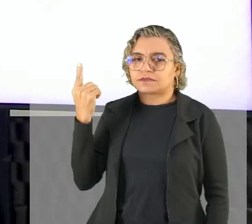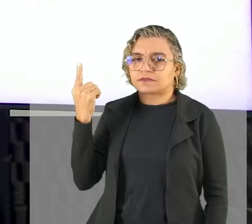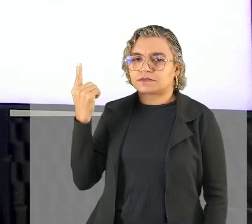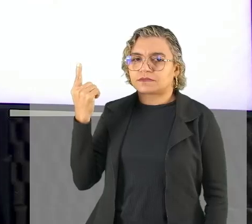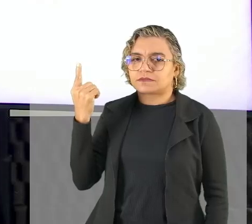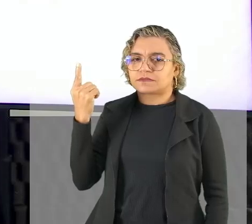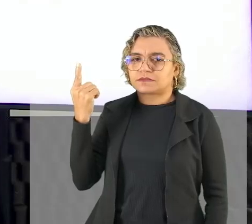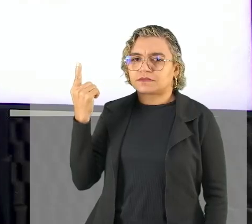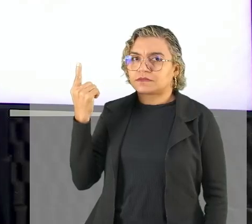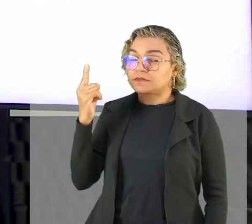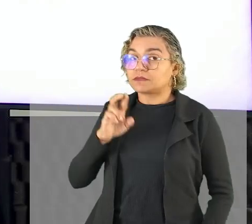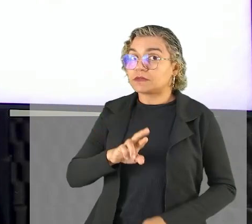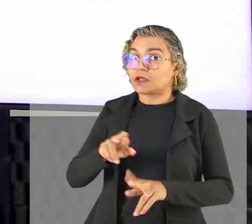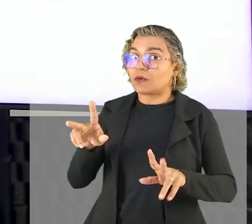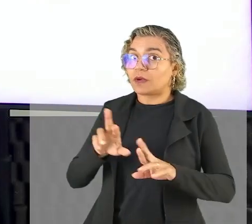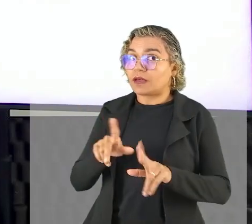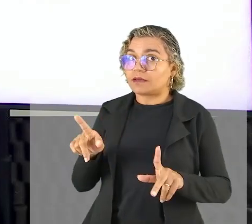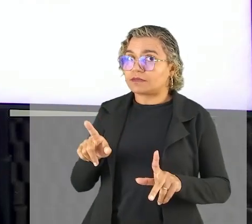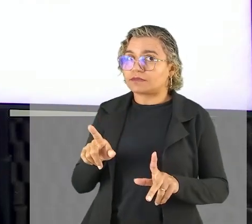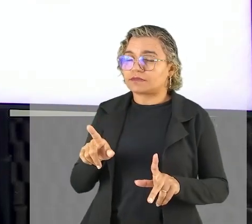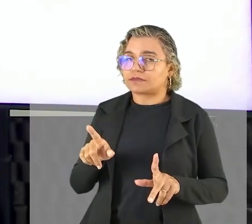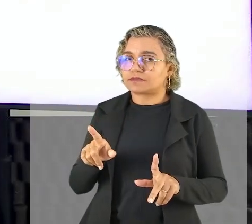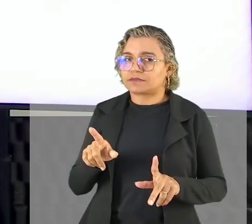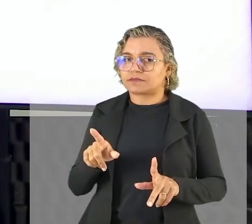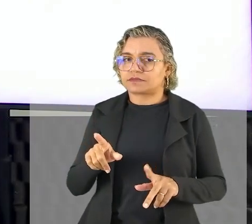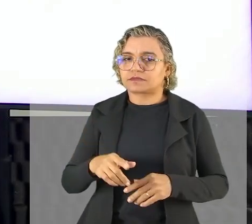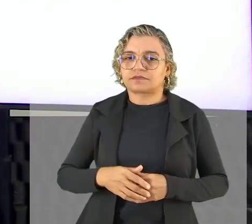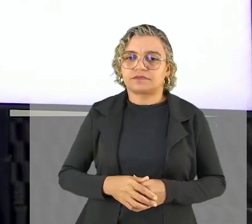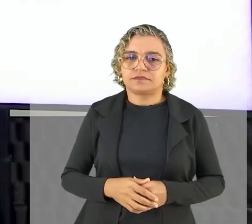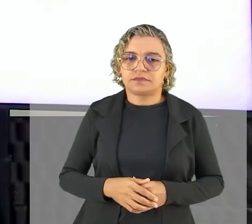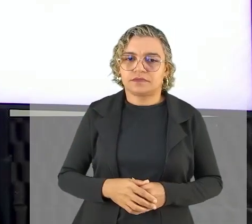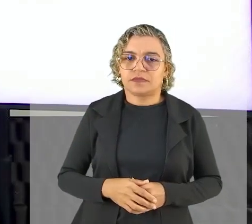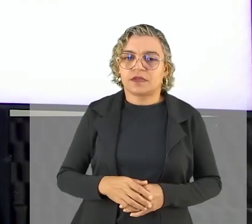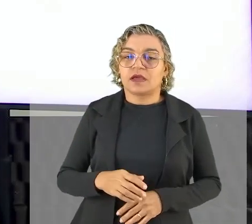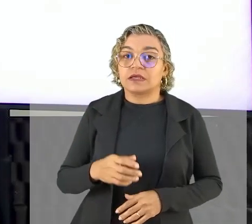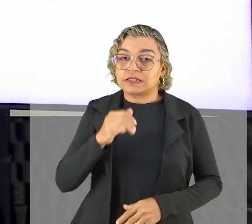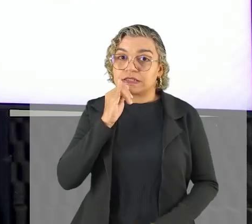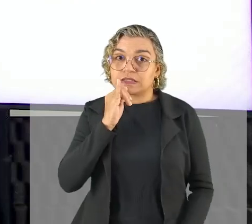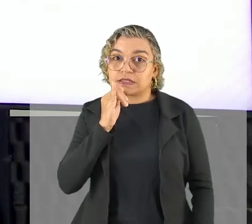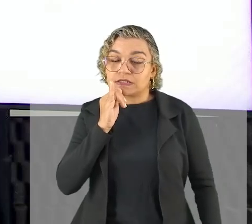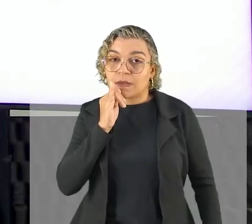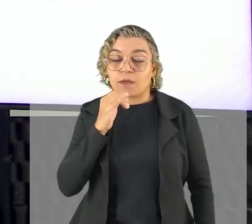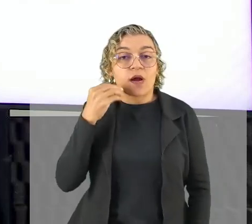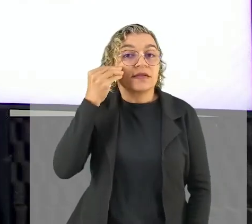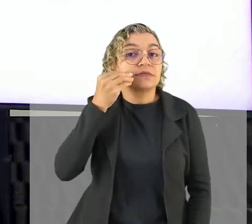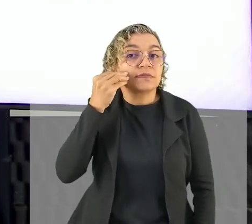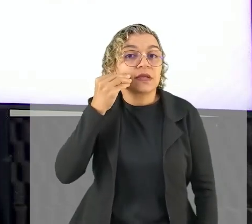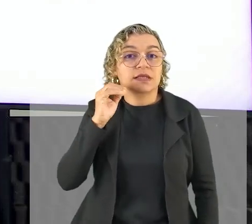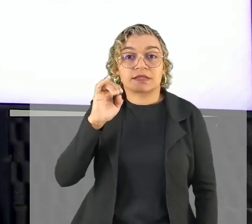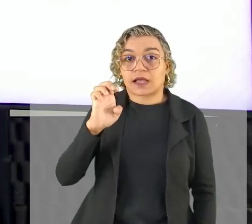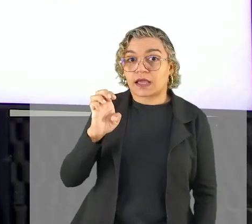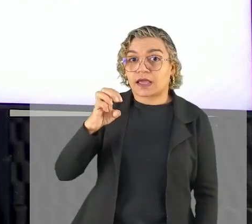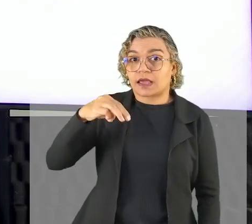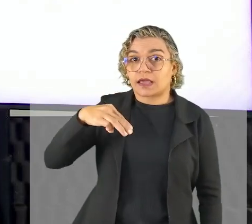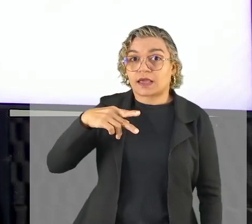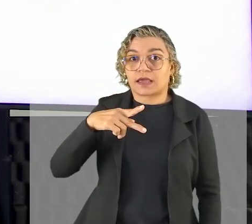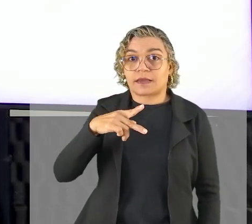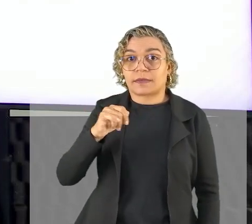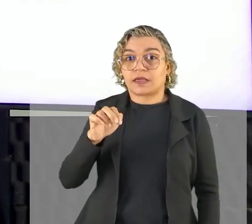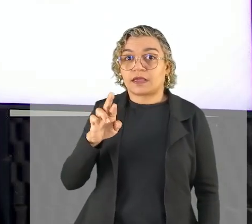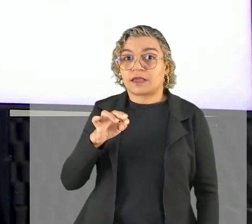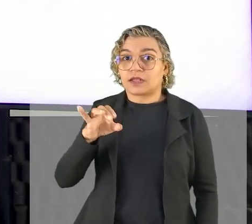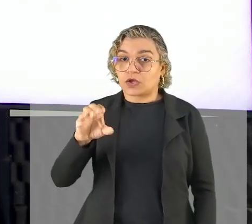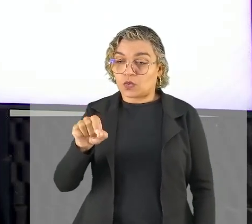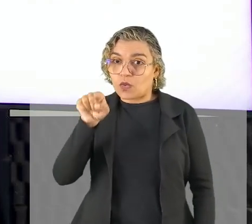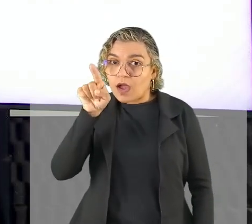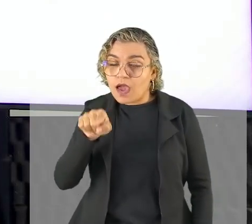prescindibilidade do empírico. Não é isso que se trata. O empírico, ele é imprescindível. Ele é de